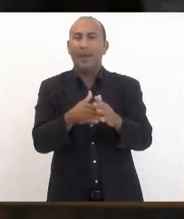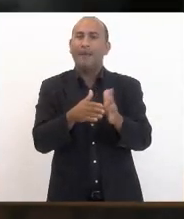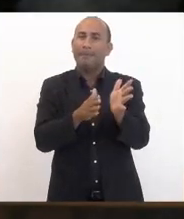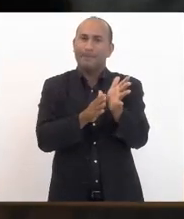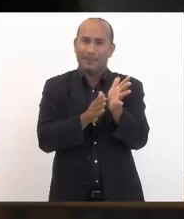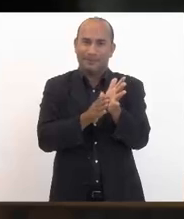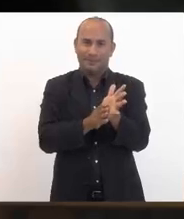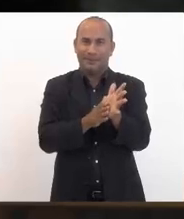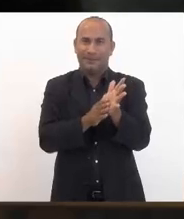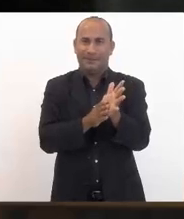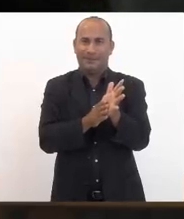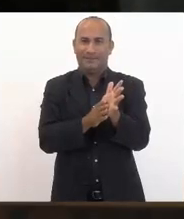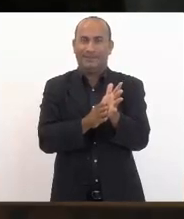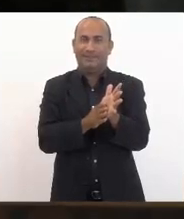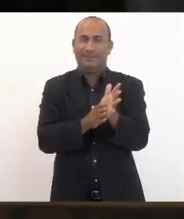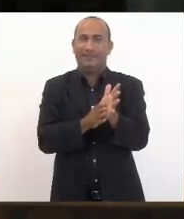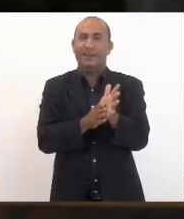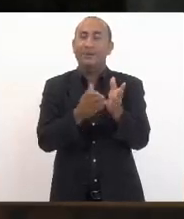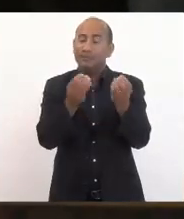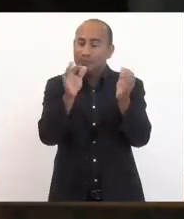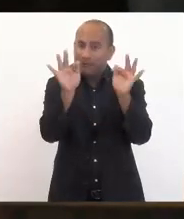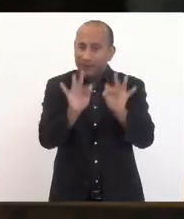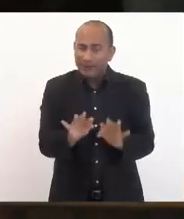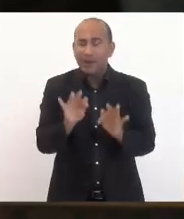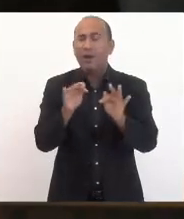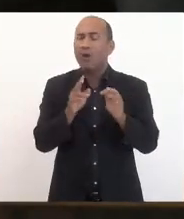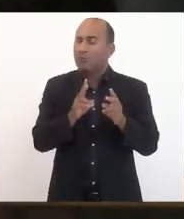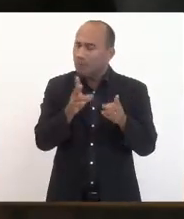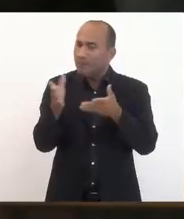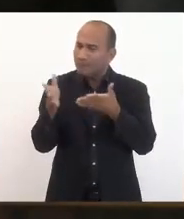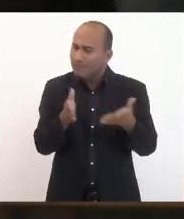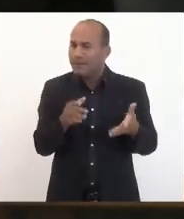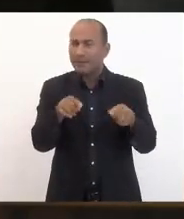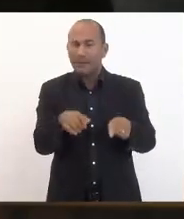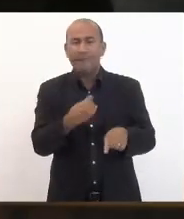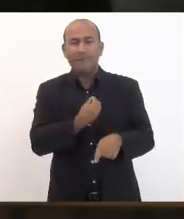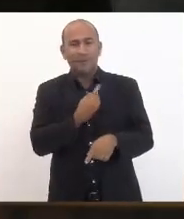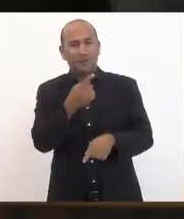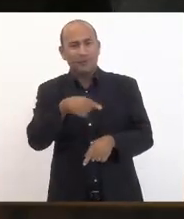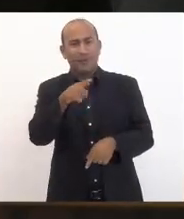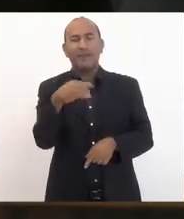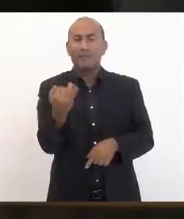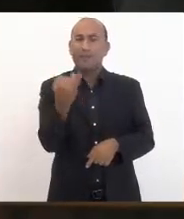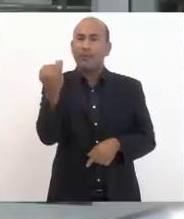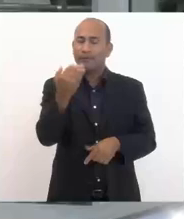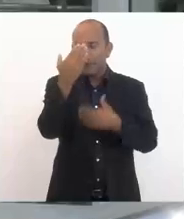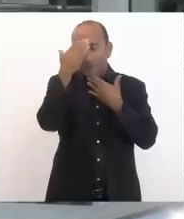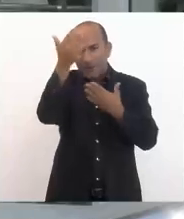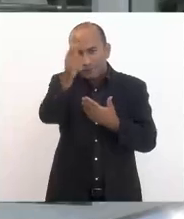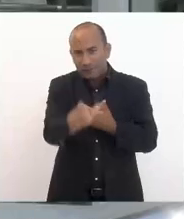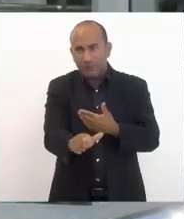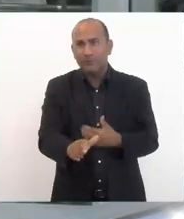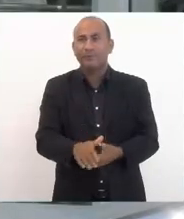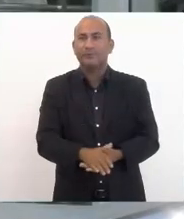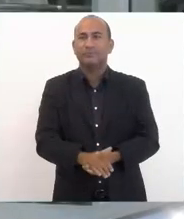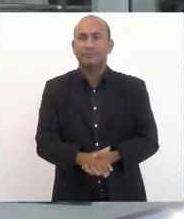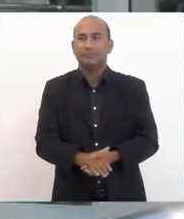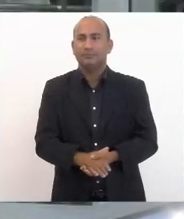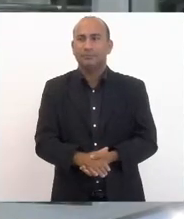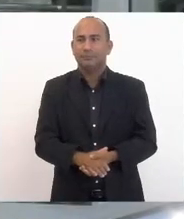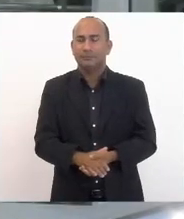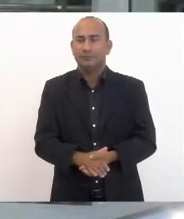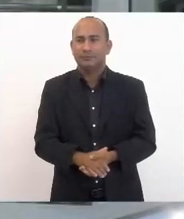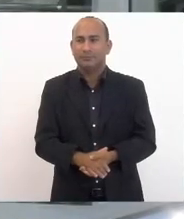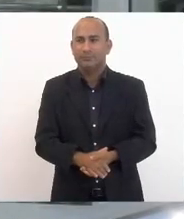muito felizes e permaneçam vindo a essa Casa, que a presença de todos aqui é muito importante. Obrigada mais uma vez.